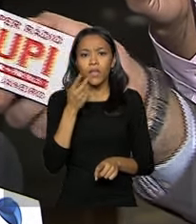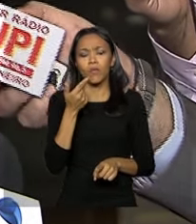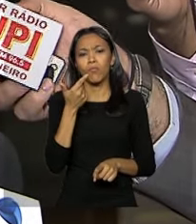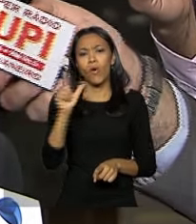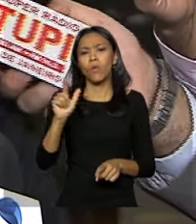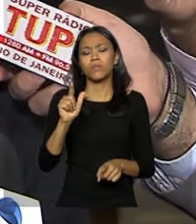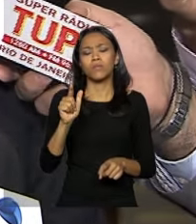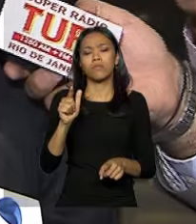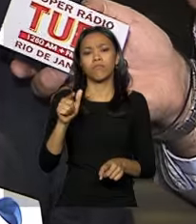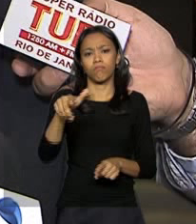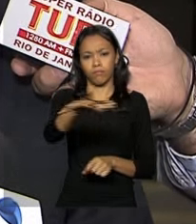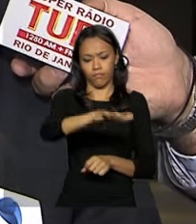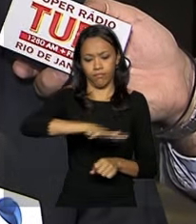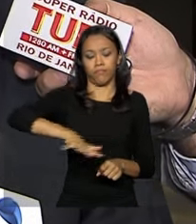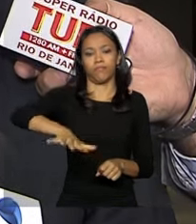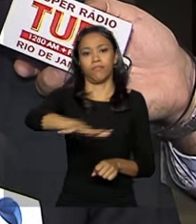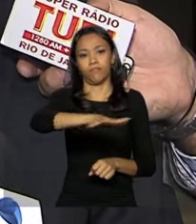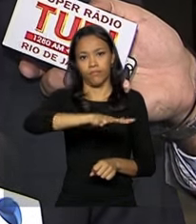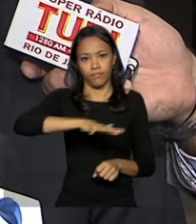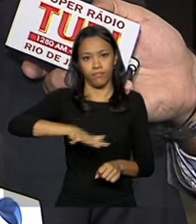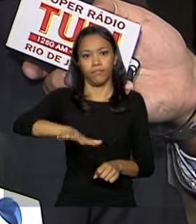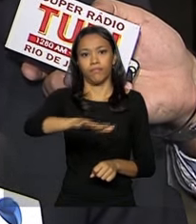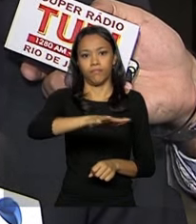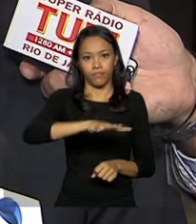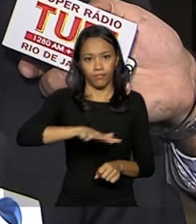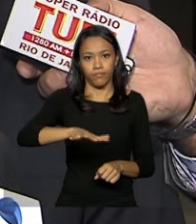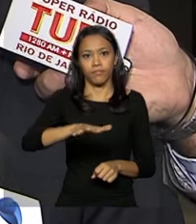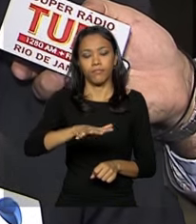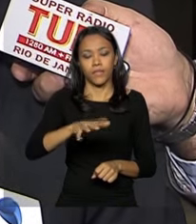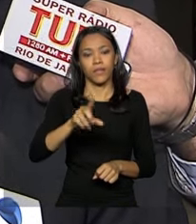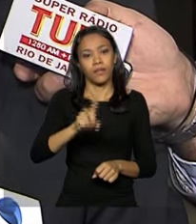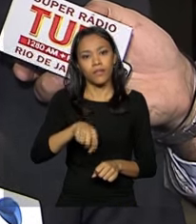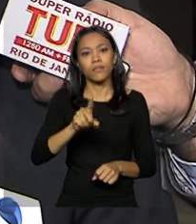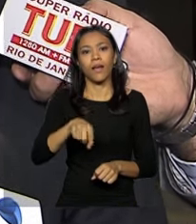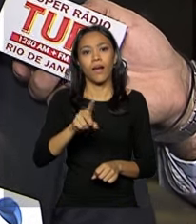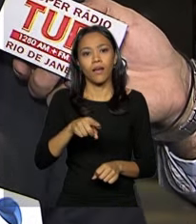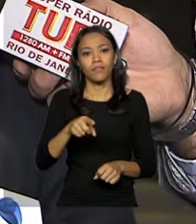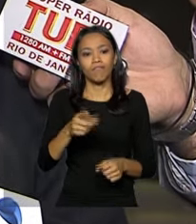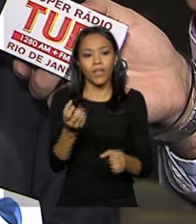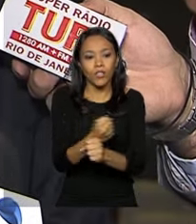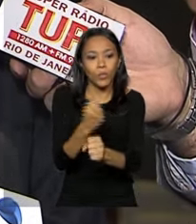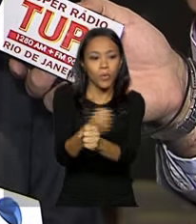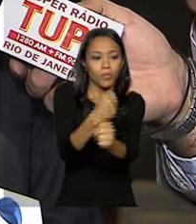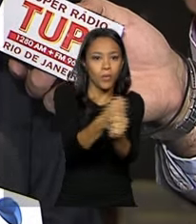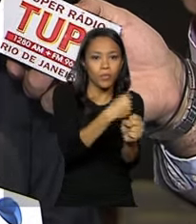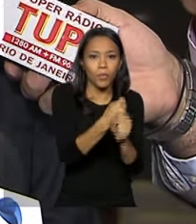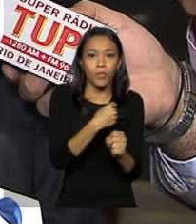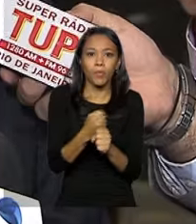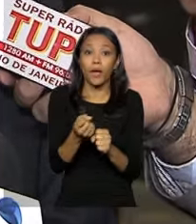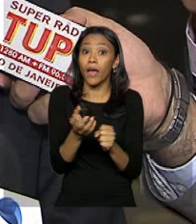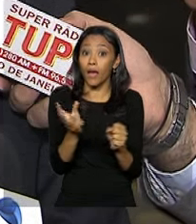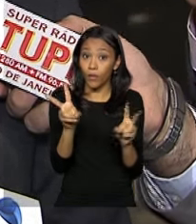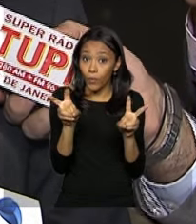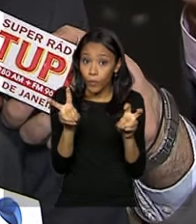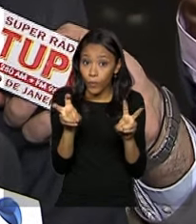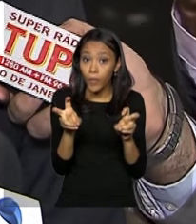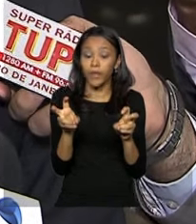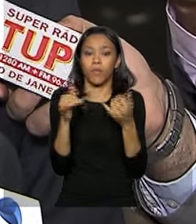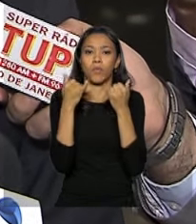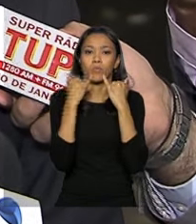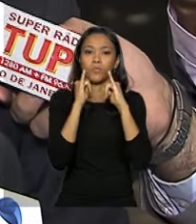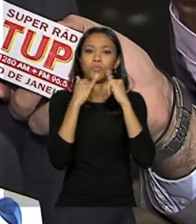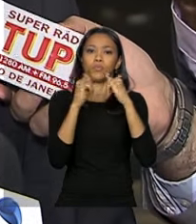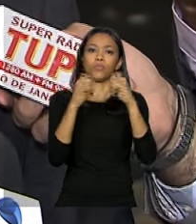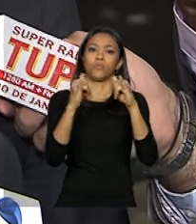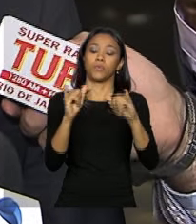uma outra área que, de resto, está muito próxima da infraestrutura, que é o tema de energia. A Alemanha é